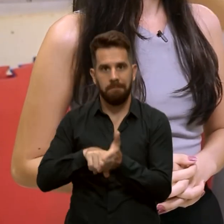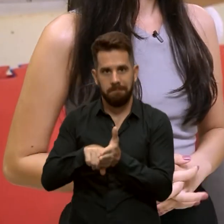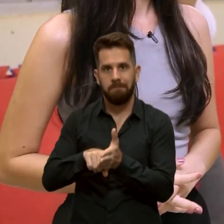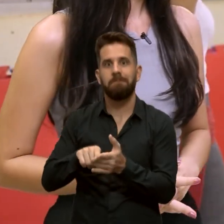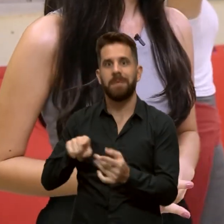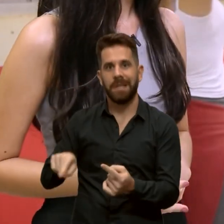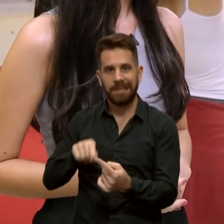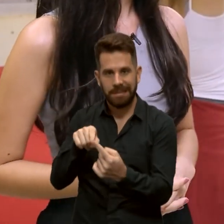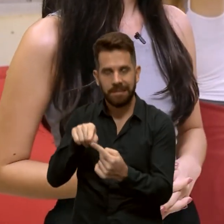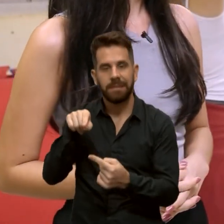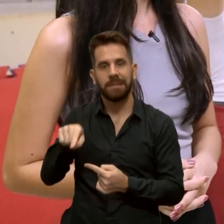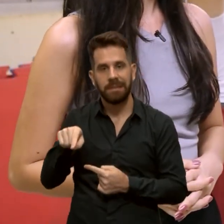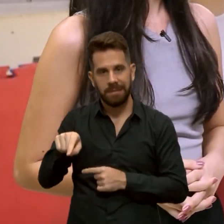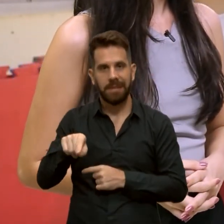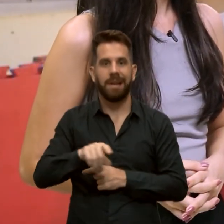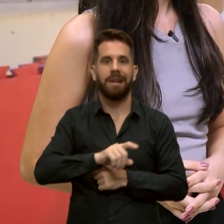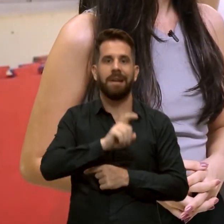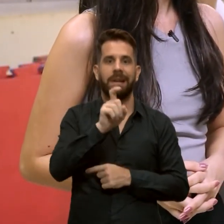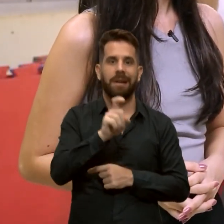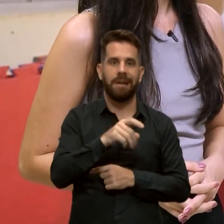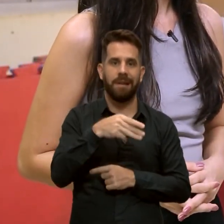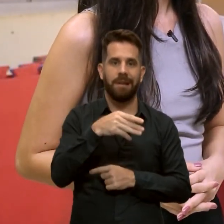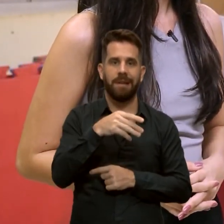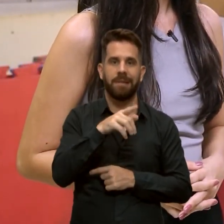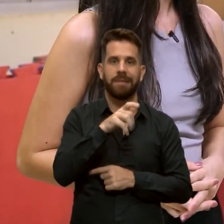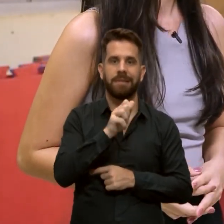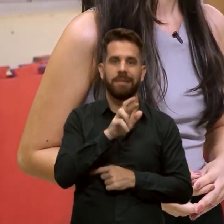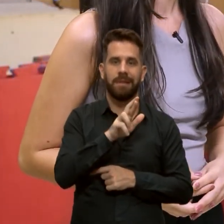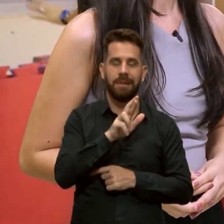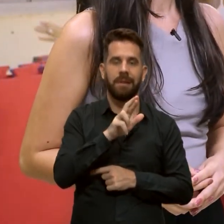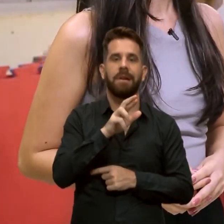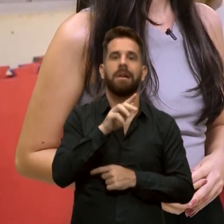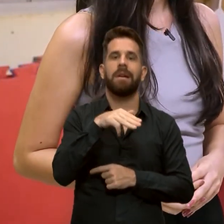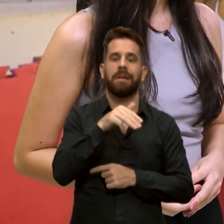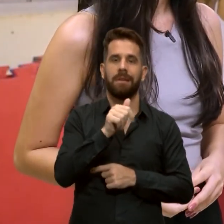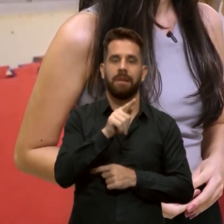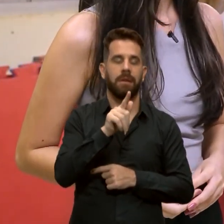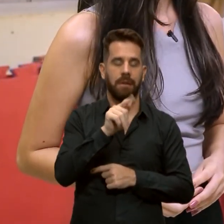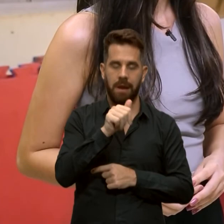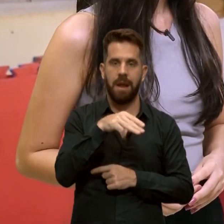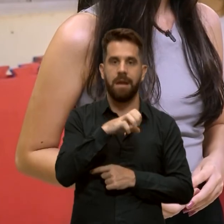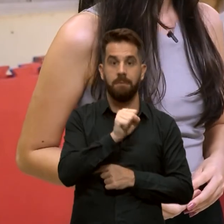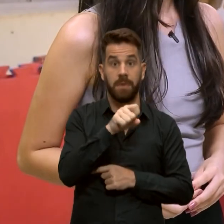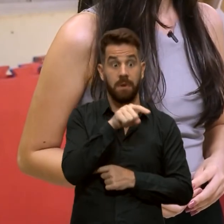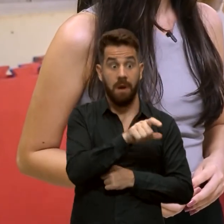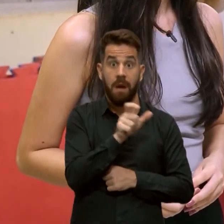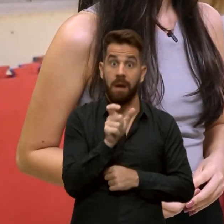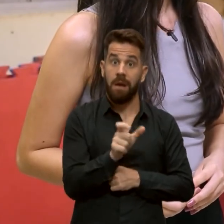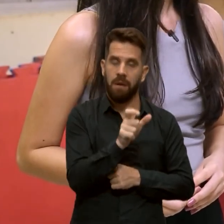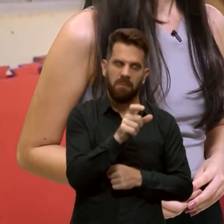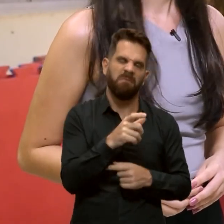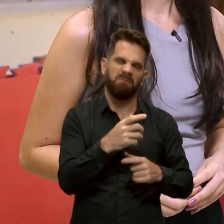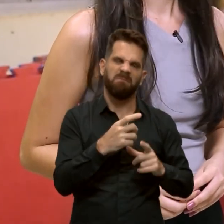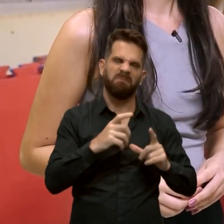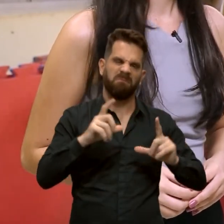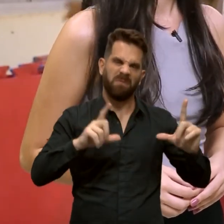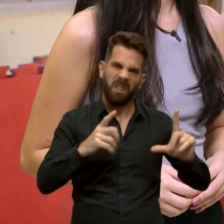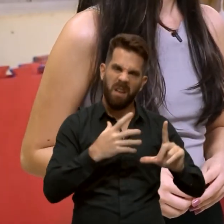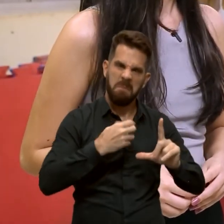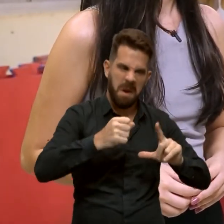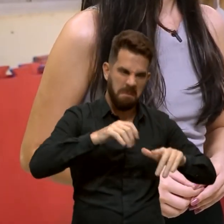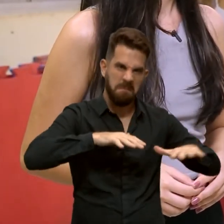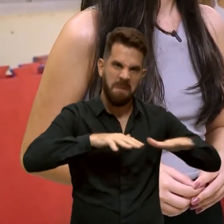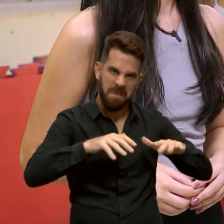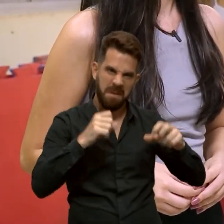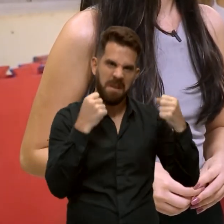é mostrar para as pessoas que não gostam de atividades físicas ou exercícios tradicionais que elas têm uma alternativa. Elas têm um plano